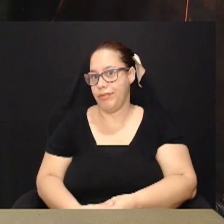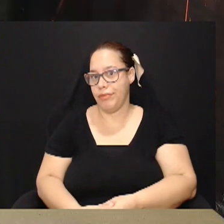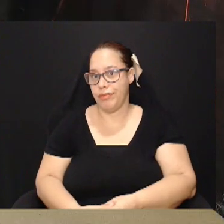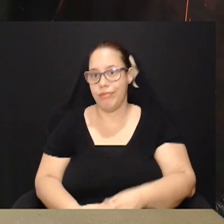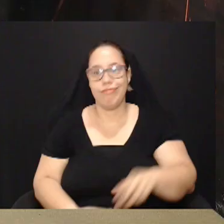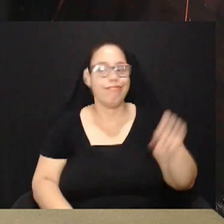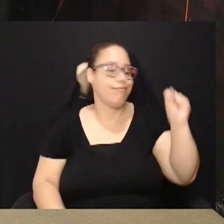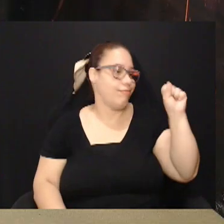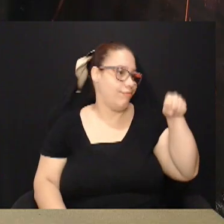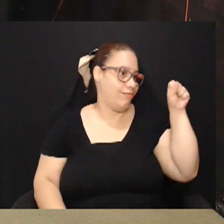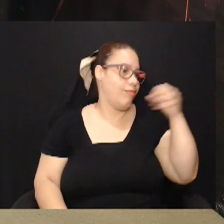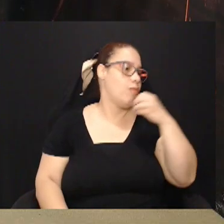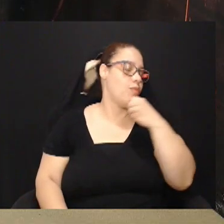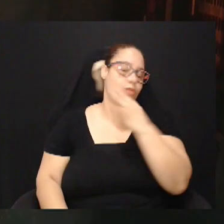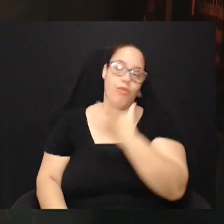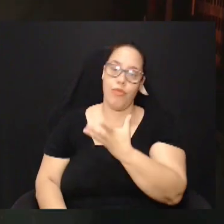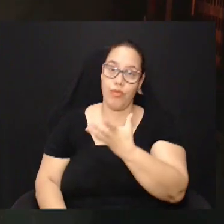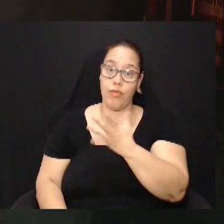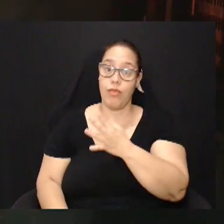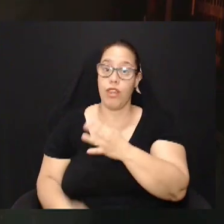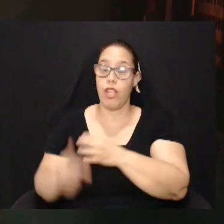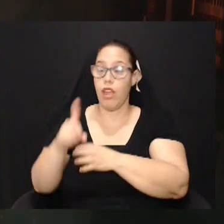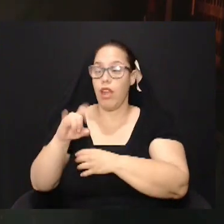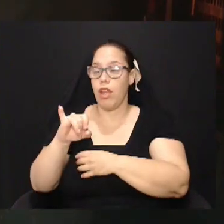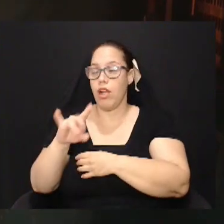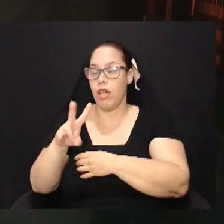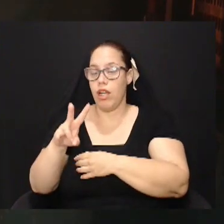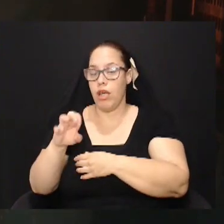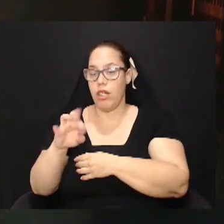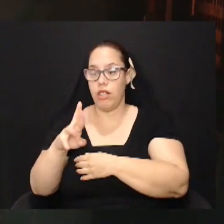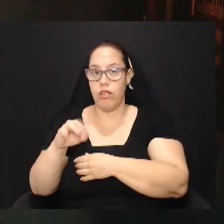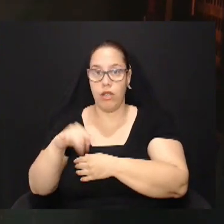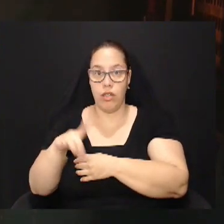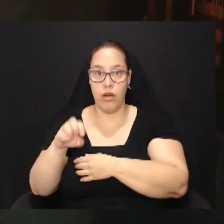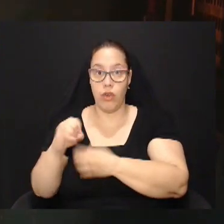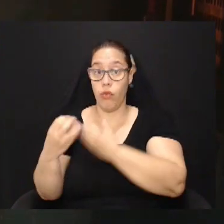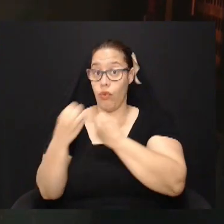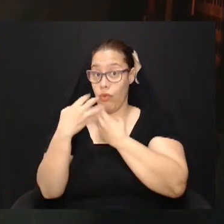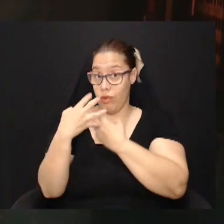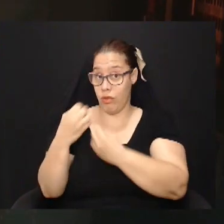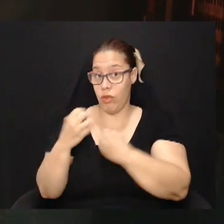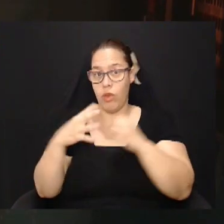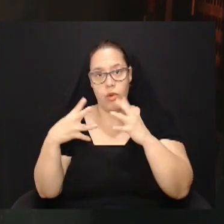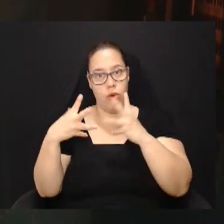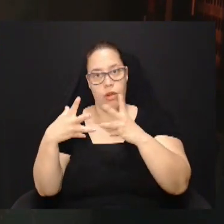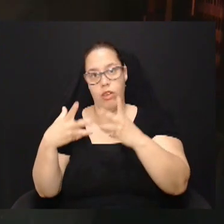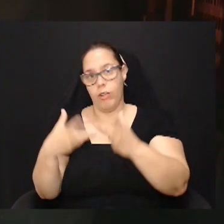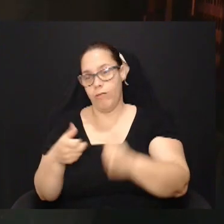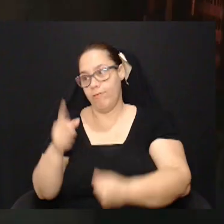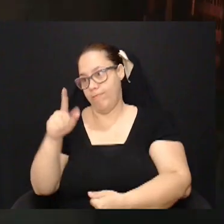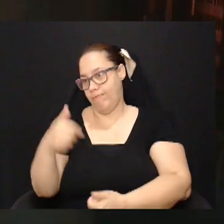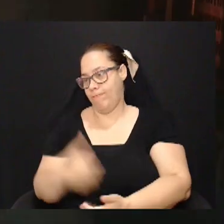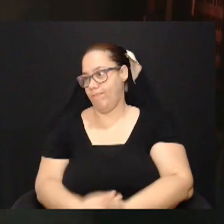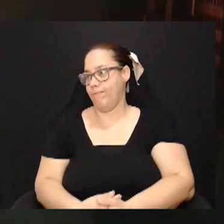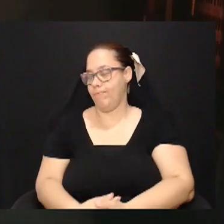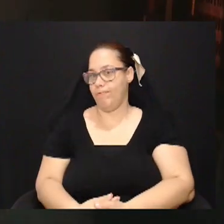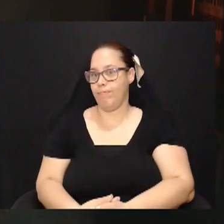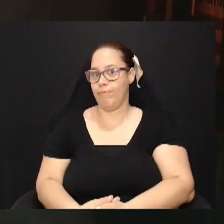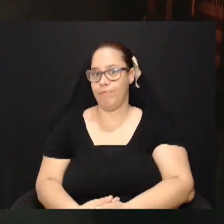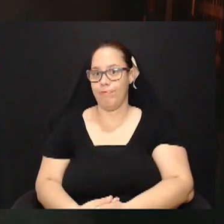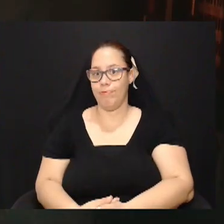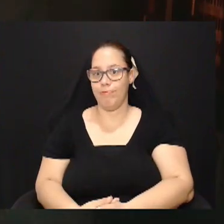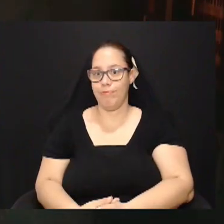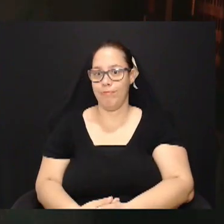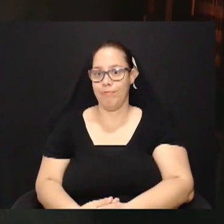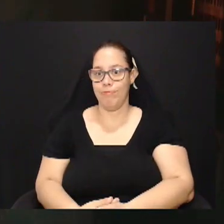Muito bom. E falando em Divertidamente, acho que foi uma aula aquele filme, né? Para todos, né? E é realmente mais ou menos daquele jeito